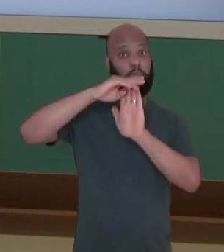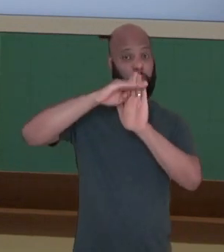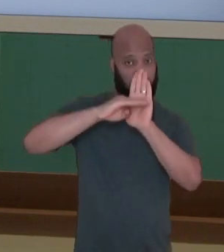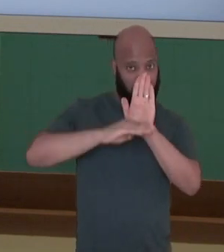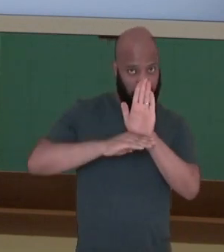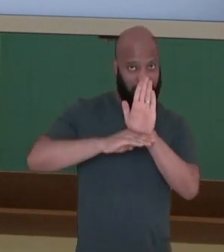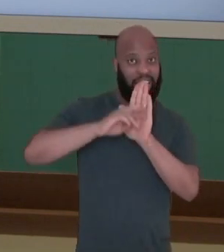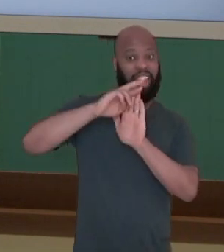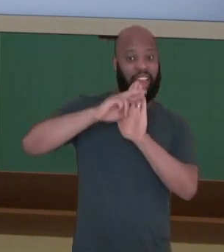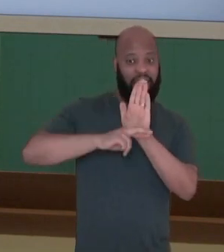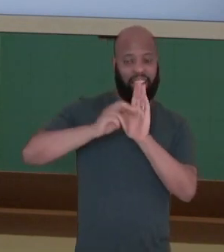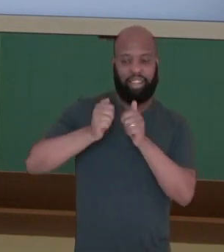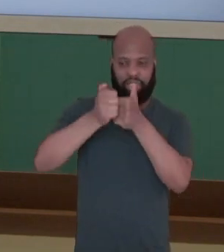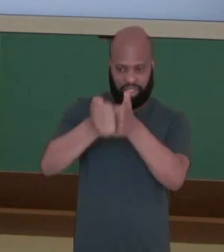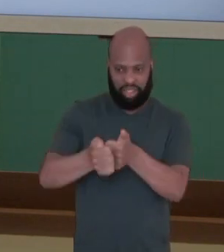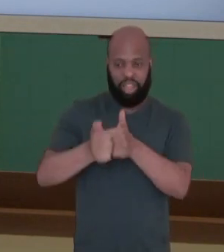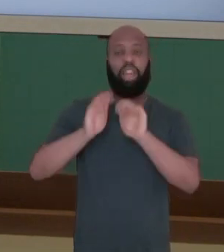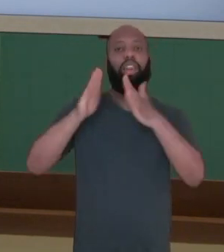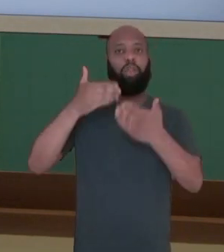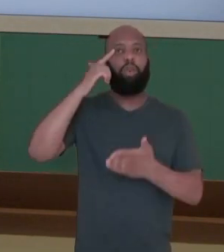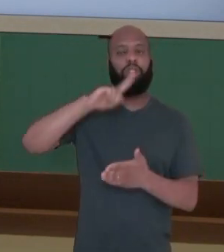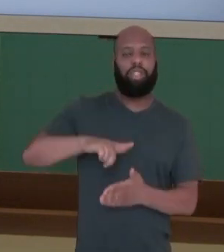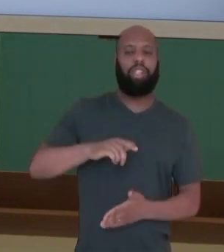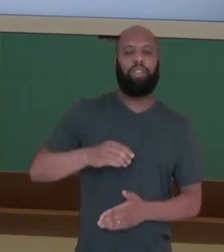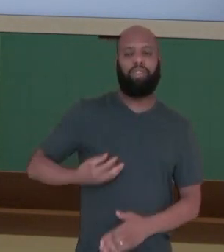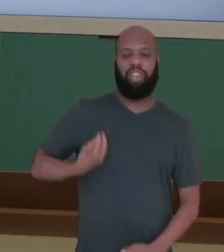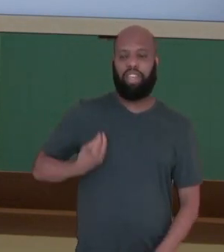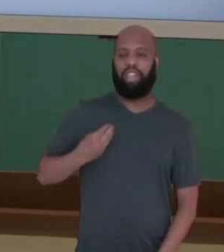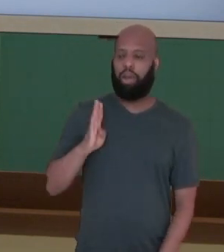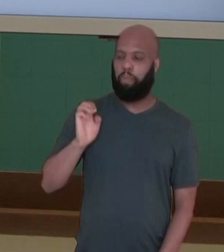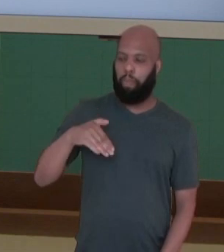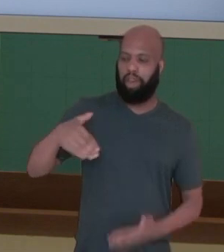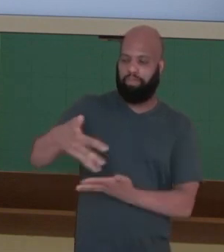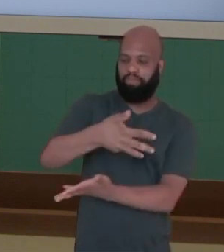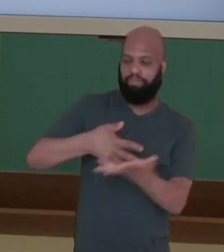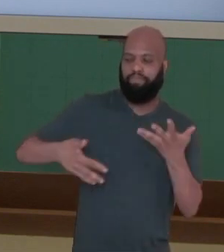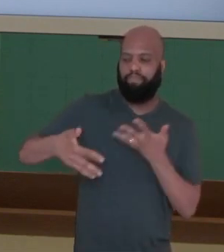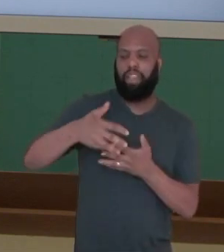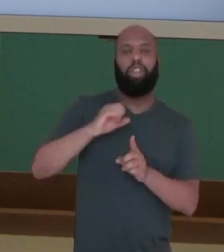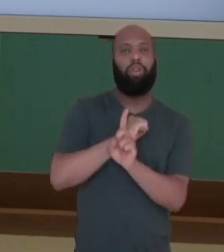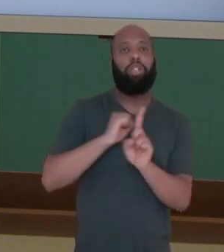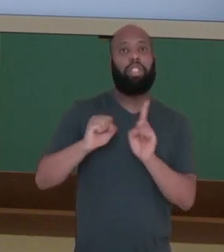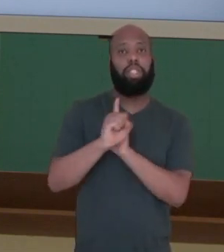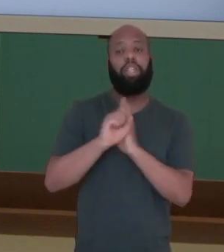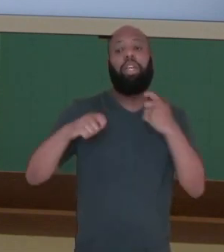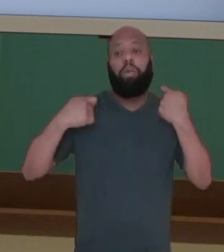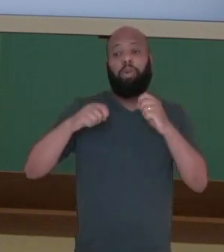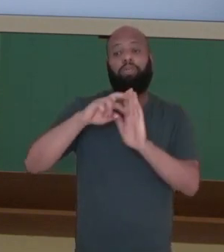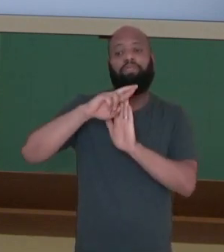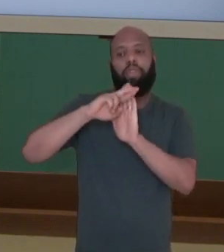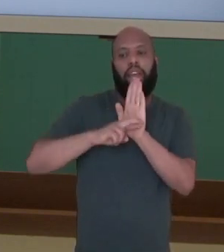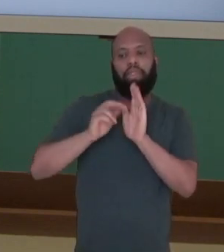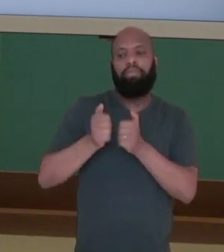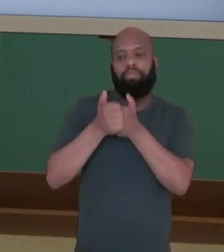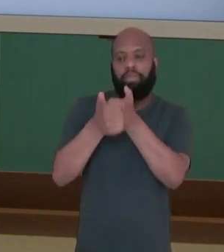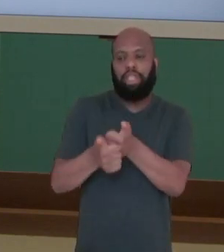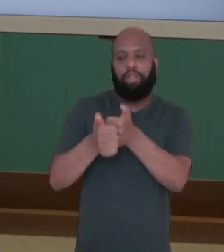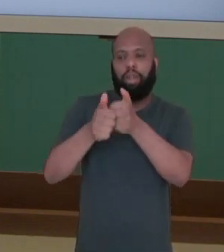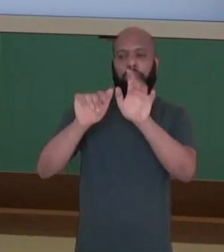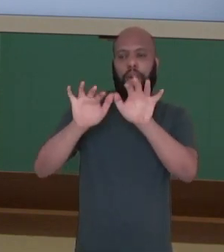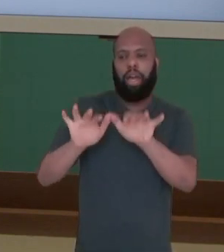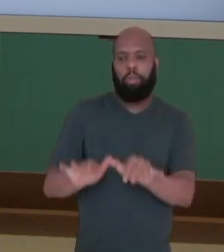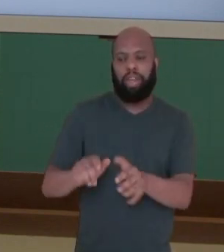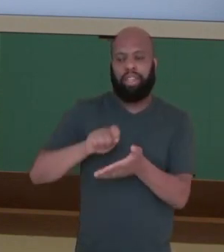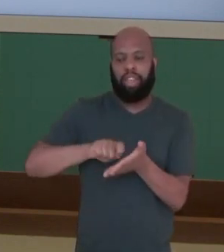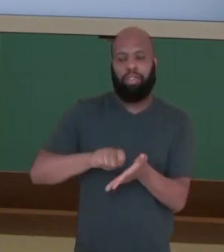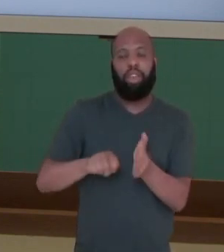que possamos conviver bem em sociedade, foram necessárias várias normas, né? Serem o quê? Redigidas em